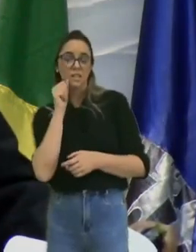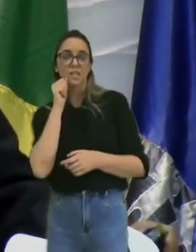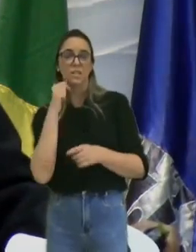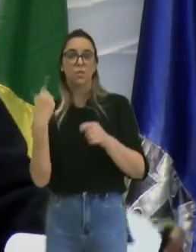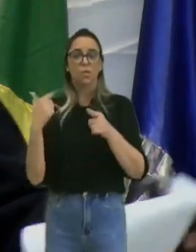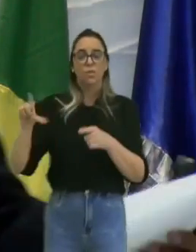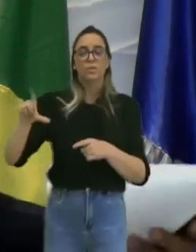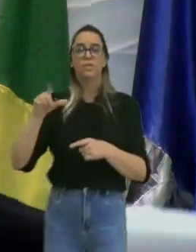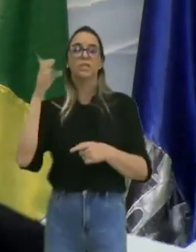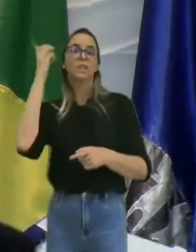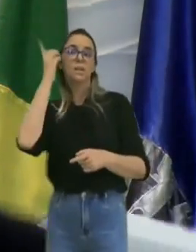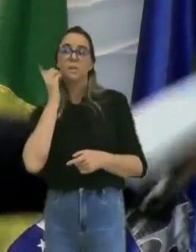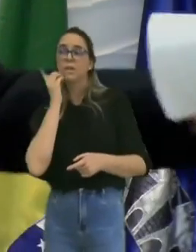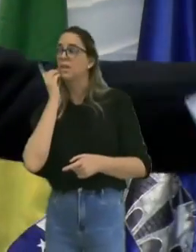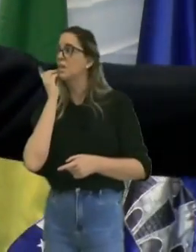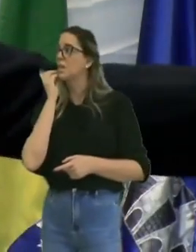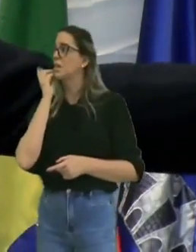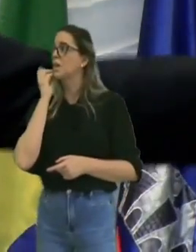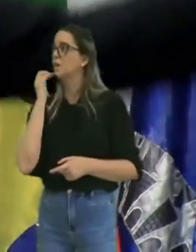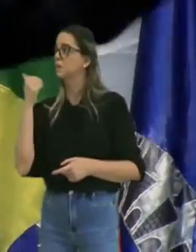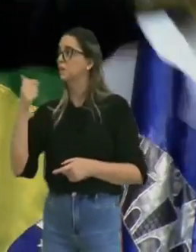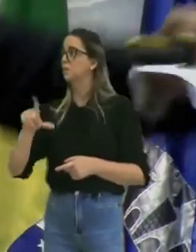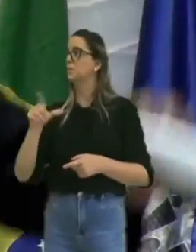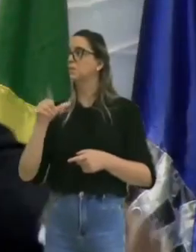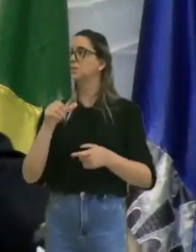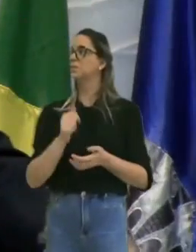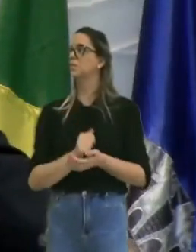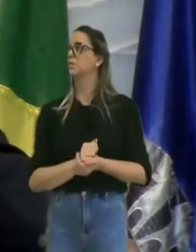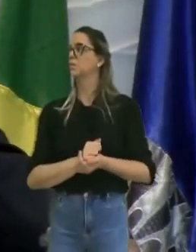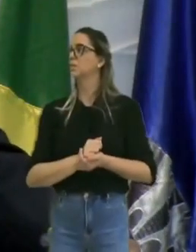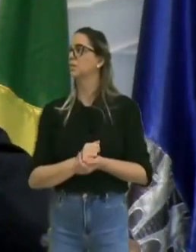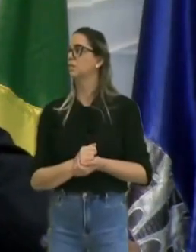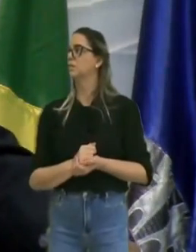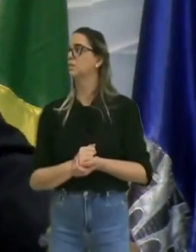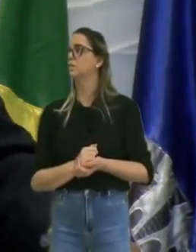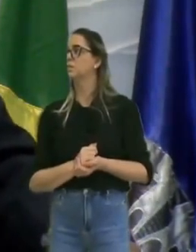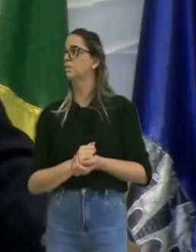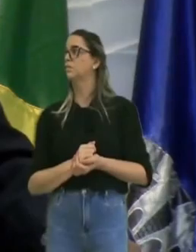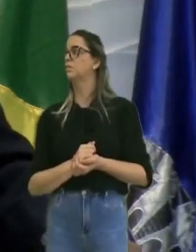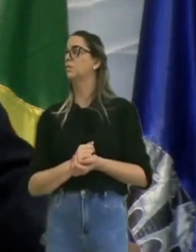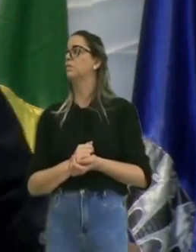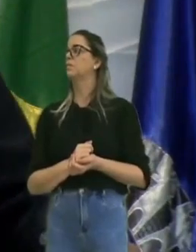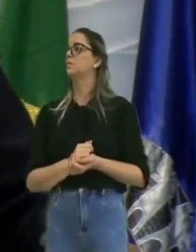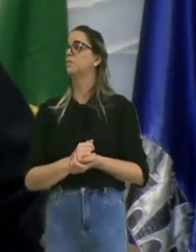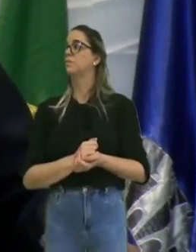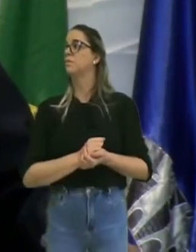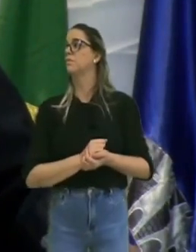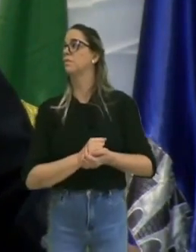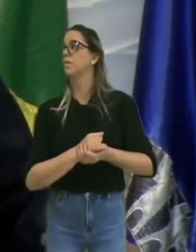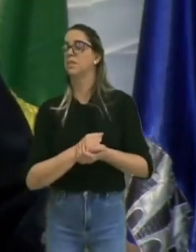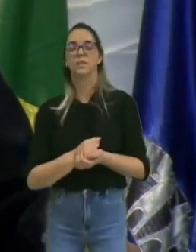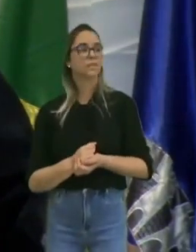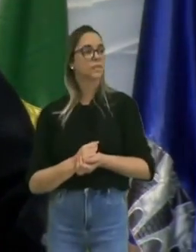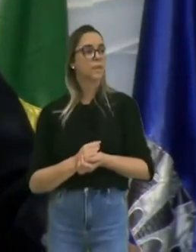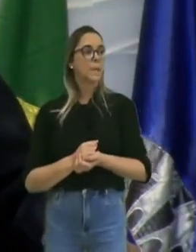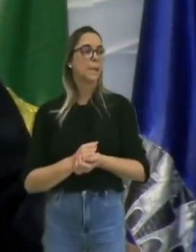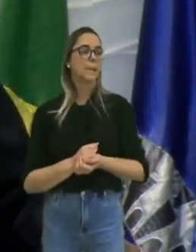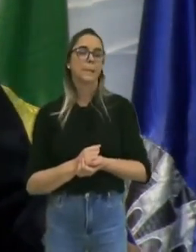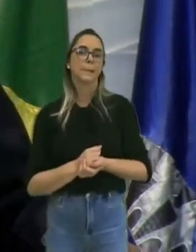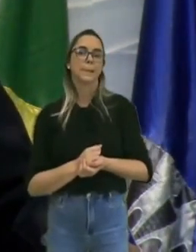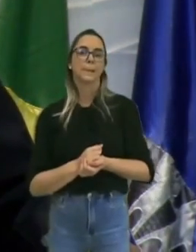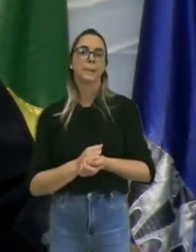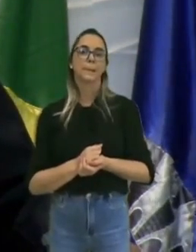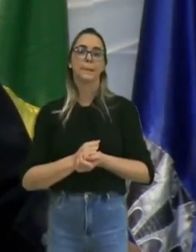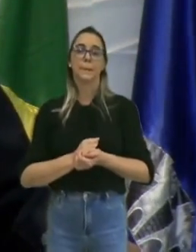outro é esse coitado aqui, ó. Que me banca. Sabe por que me banca? Quer comprar meu povo, mas o povo não se vê, não. Você tá pensando que todo mundo... Vocês vão ganhar campanha com mentira e